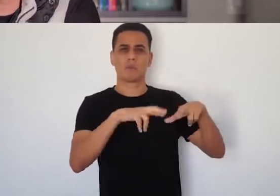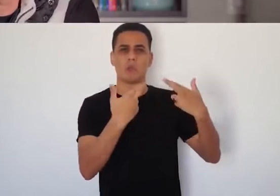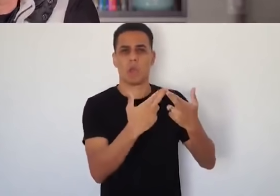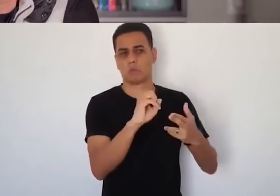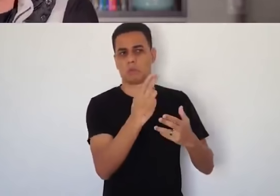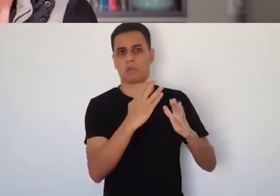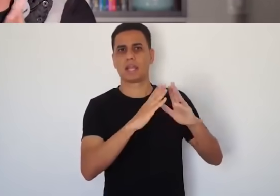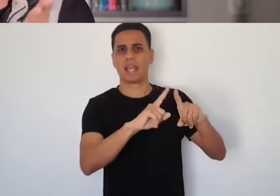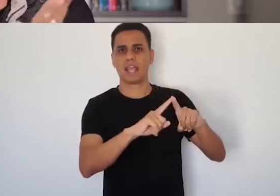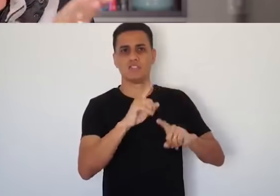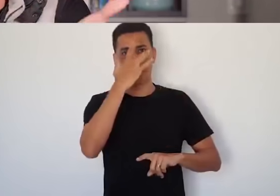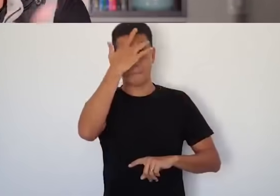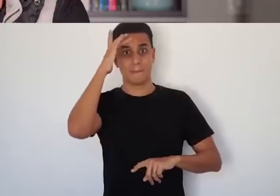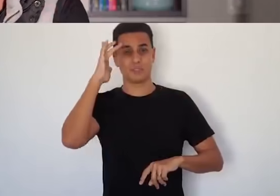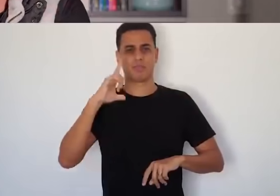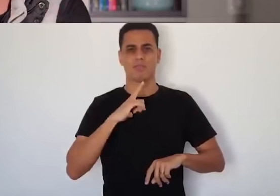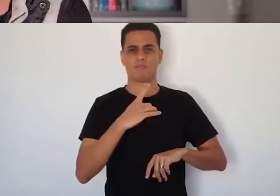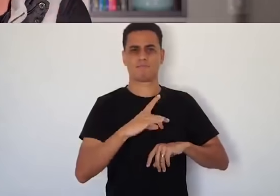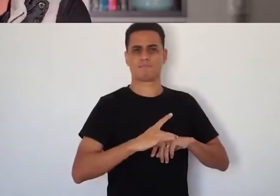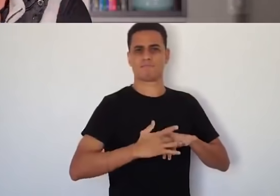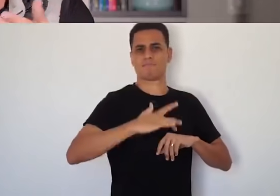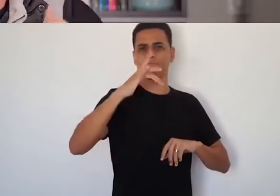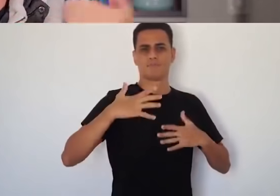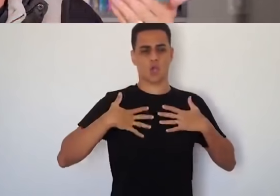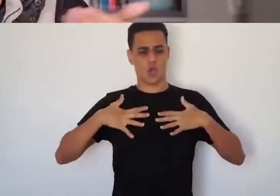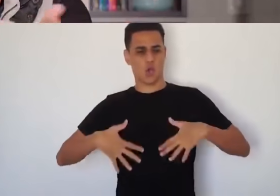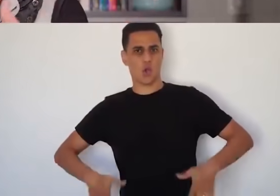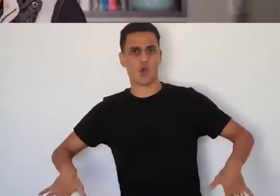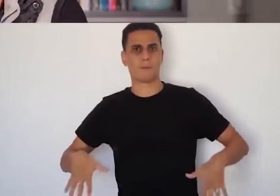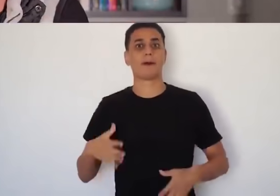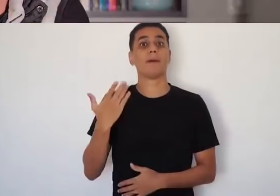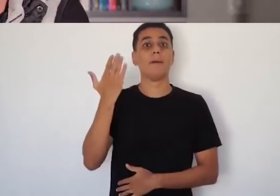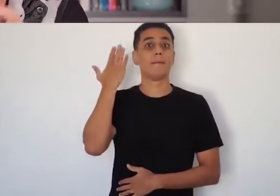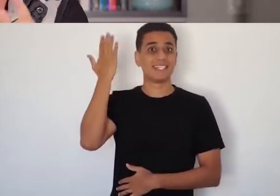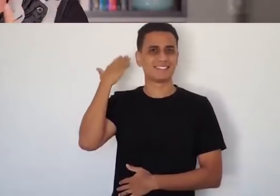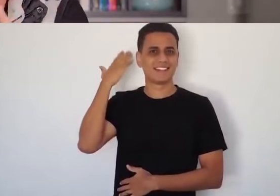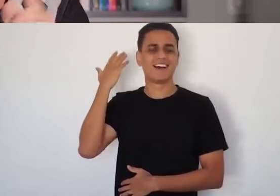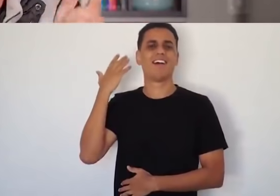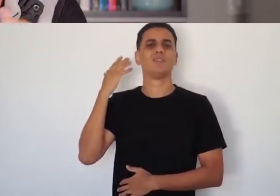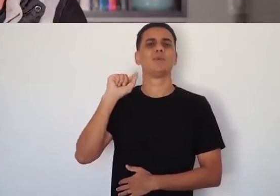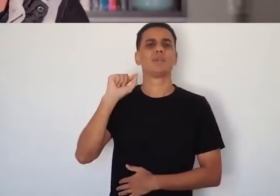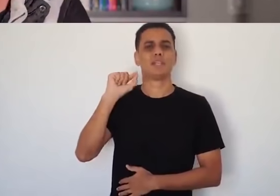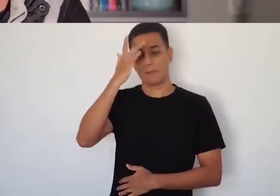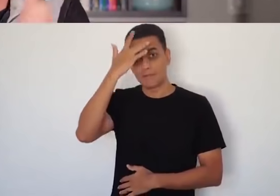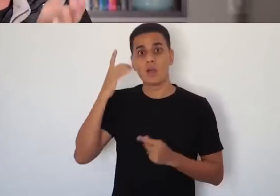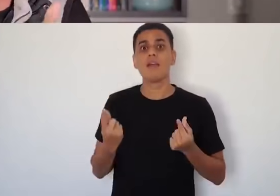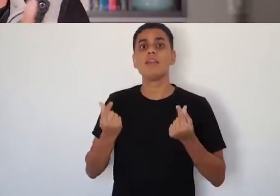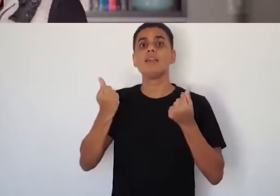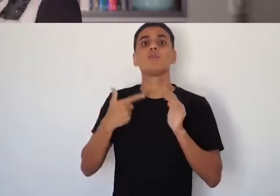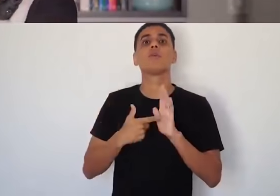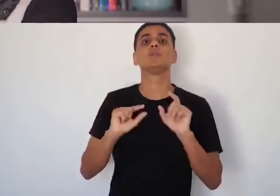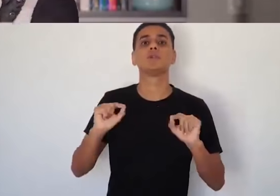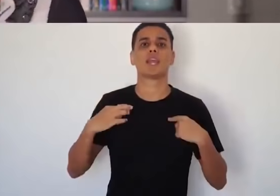dizendo, olha, quando chegar pessoas nessas realidades no meio da comunidade espiritual, que não haja acepção, que você não